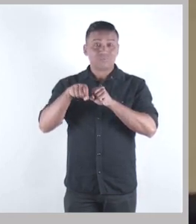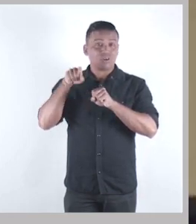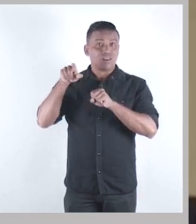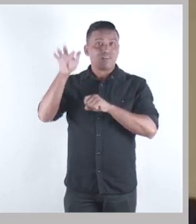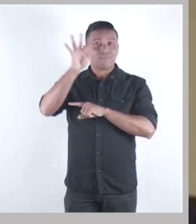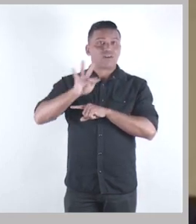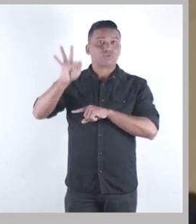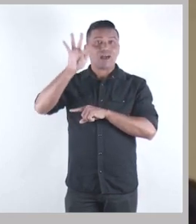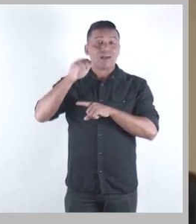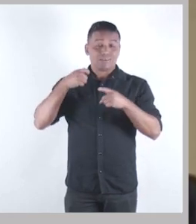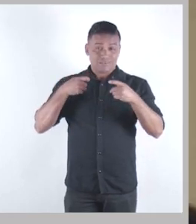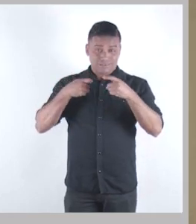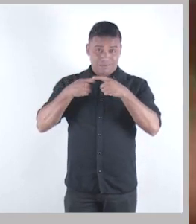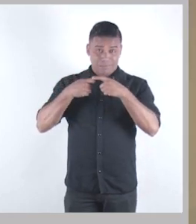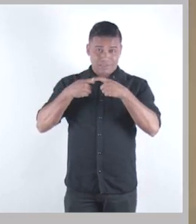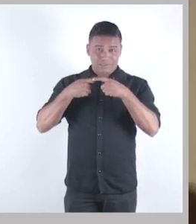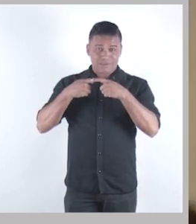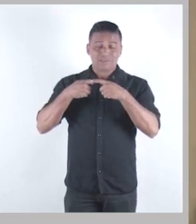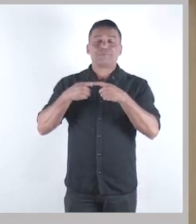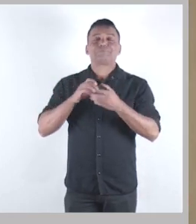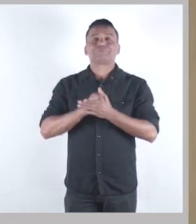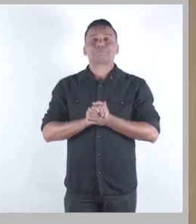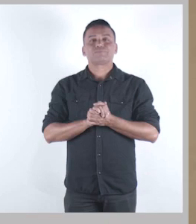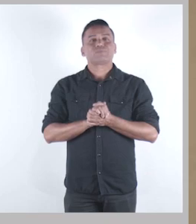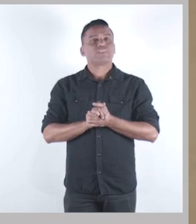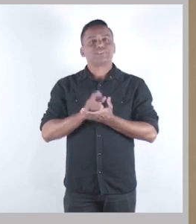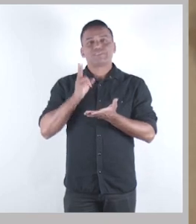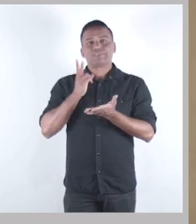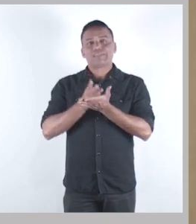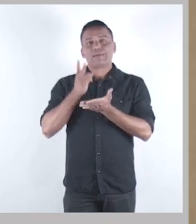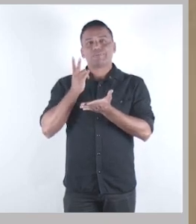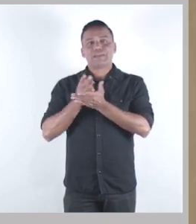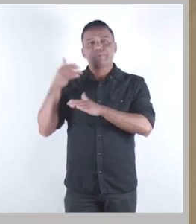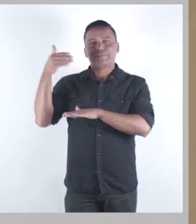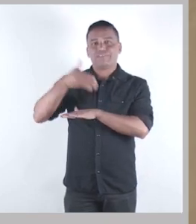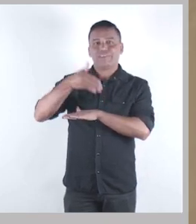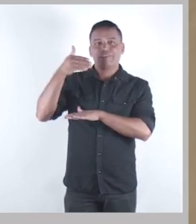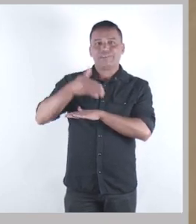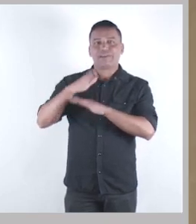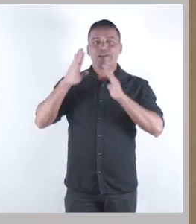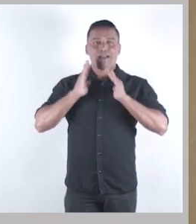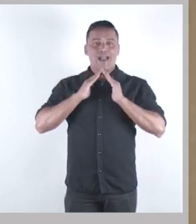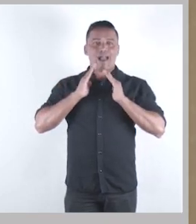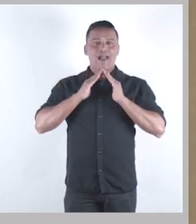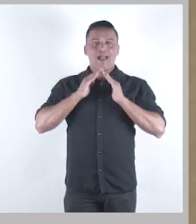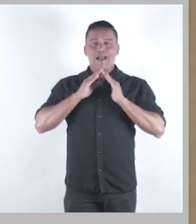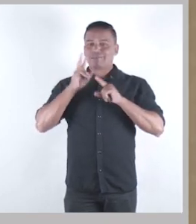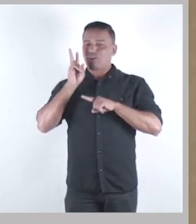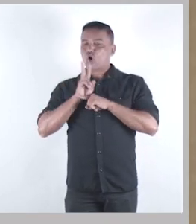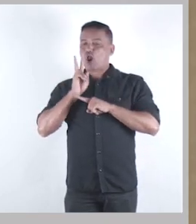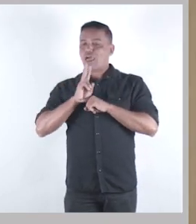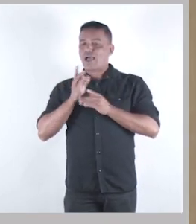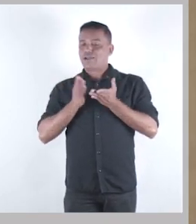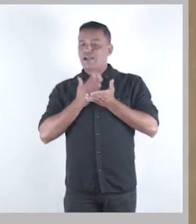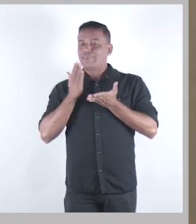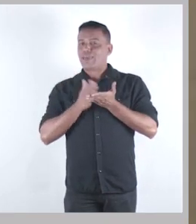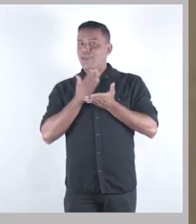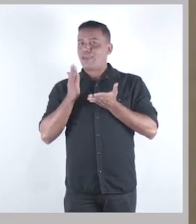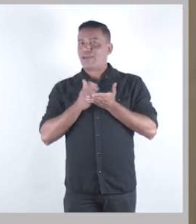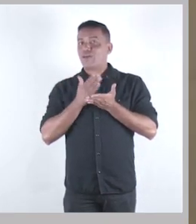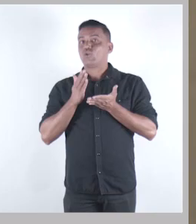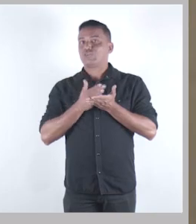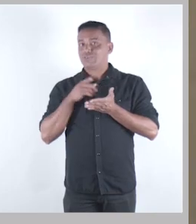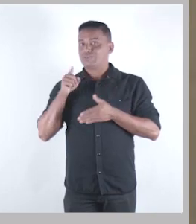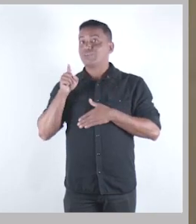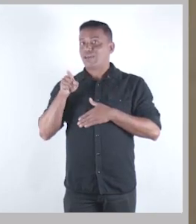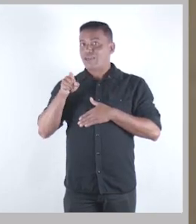curso de medicina, ele ia regularmente para a nossa casa para supervisar os nossos cadernos. E esse era duro, porque